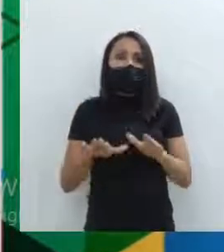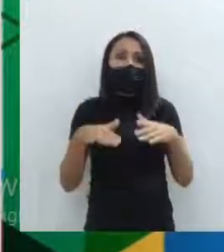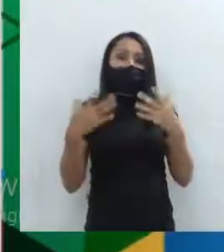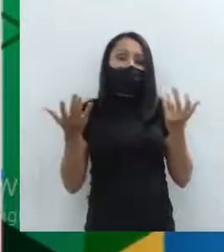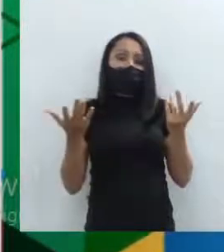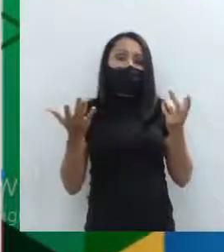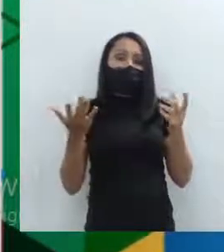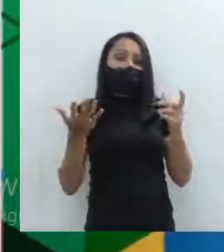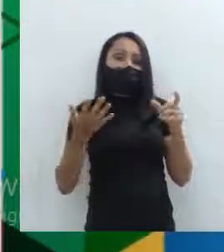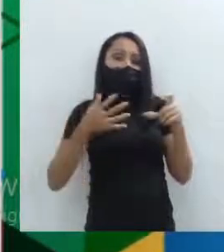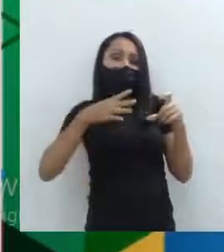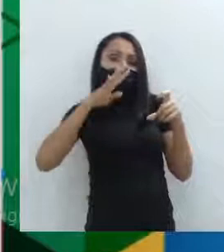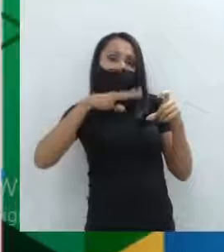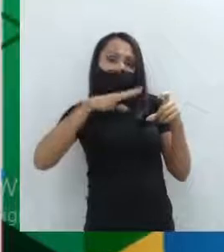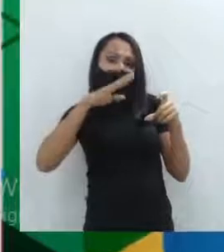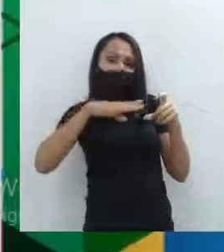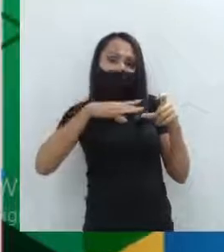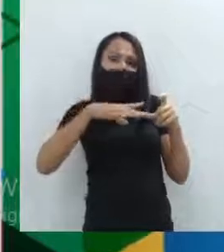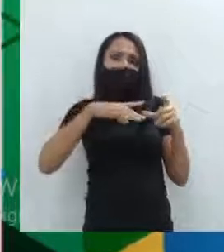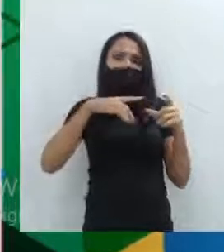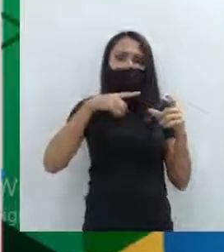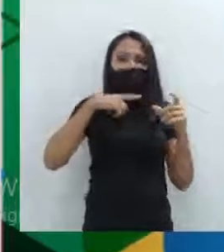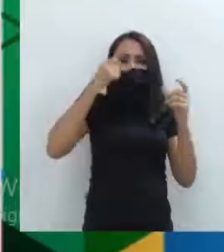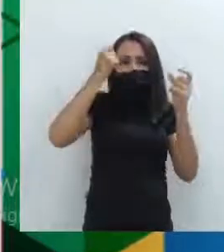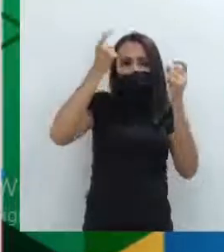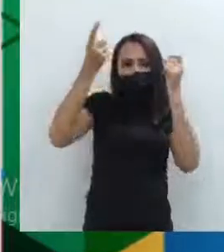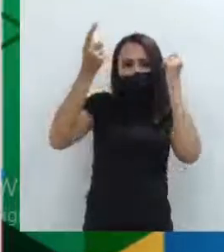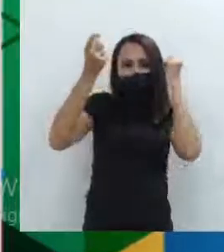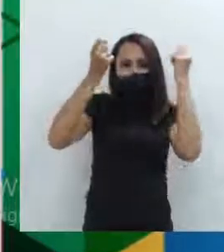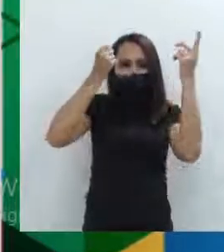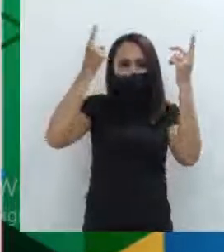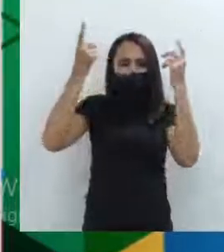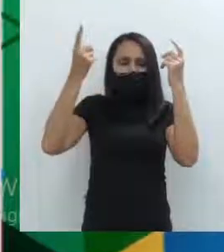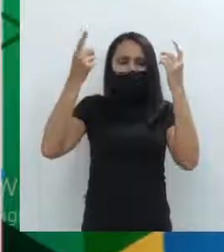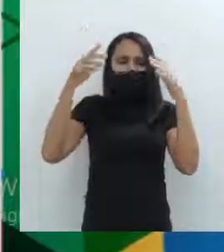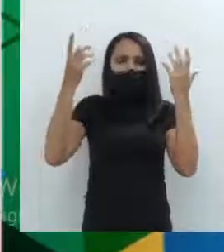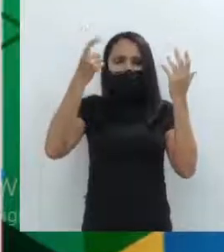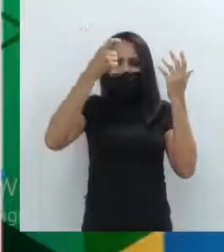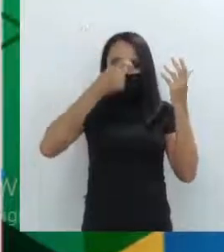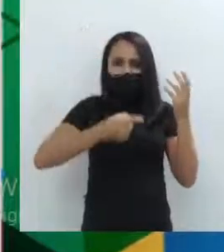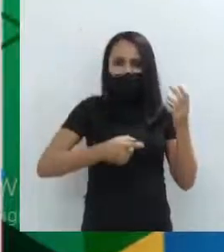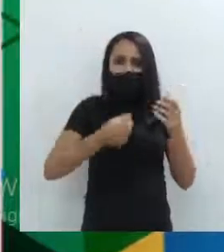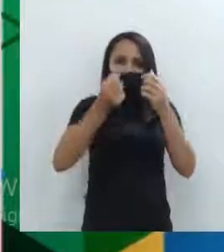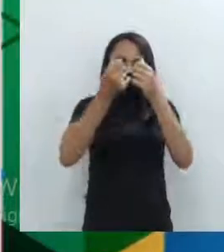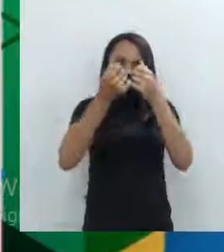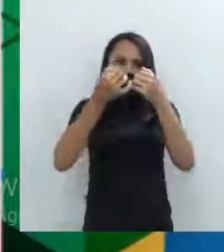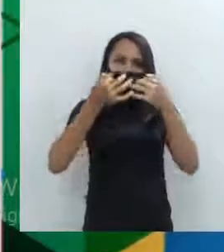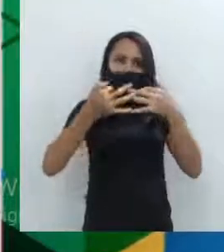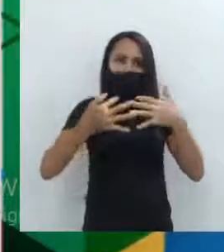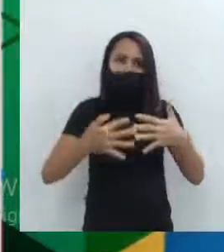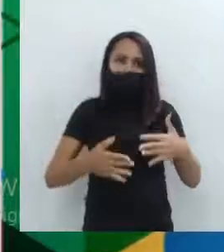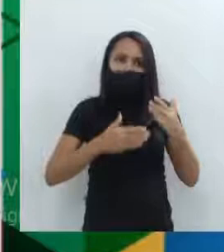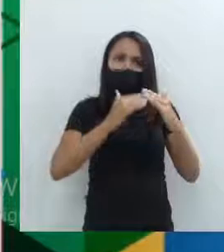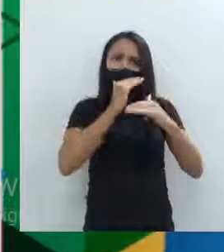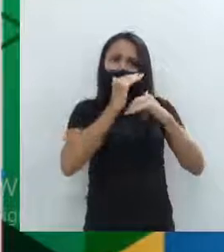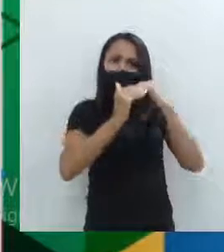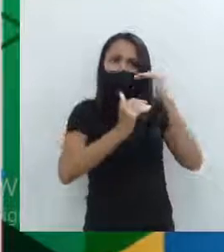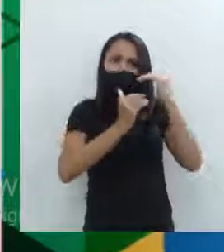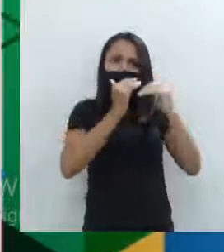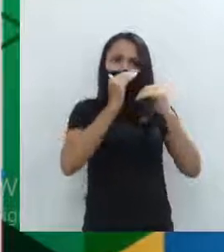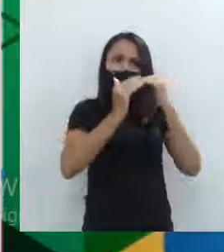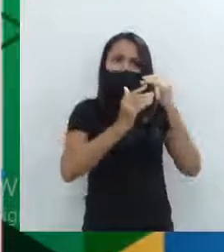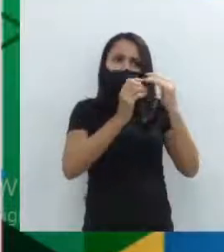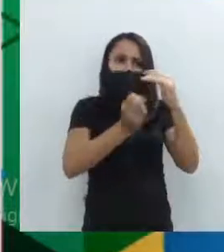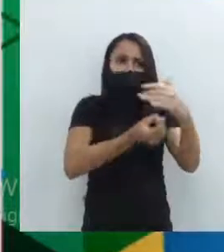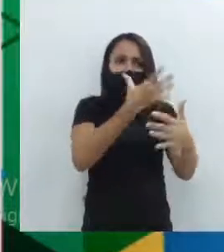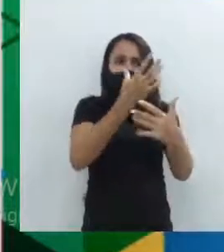mitos, eles serviam as suas ideias, a sua forma de ser, eles serviam para explicar os fatos, os processos, para explicar